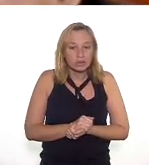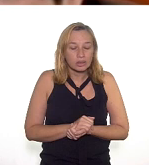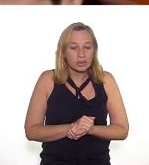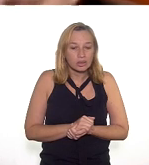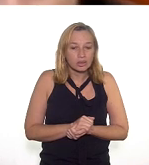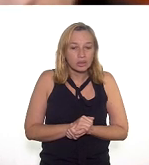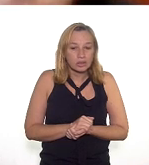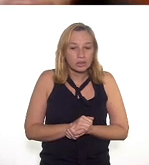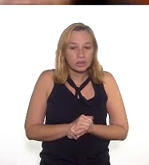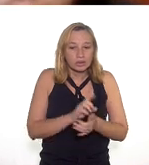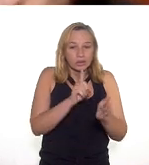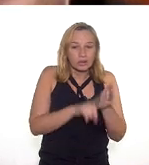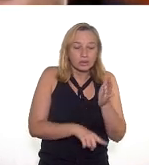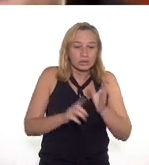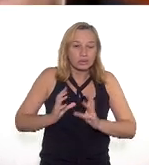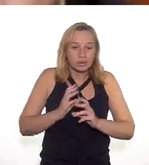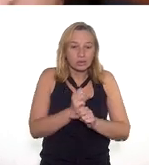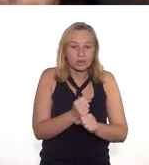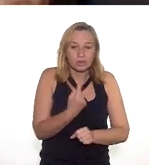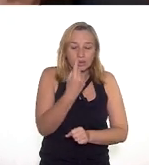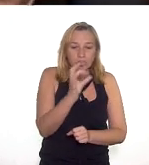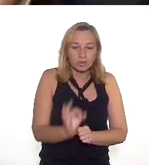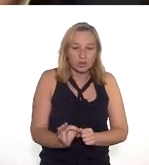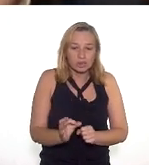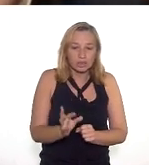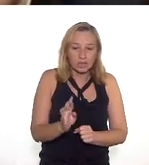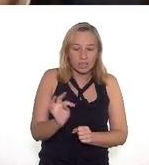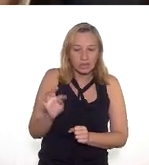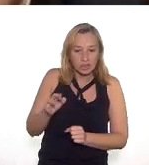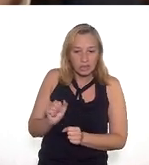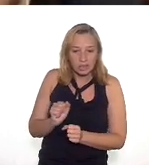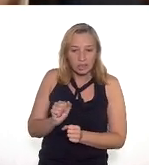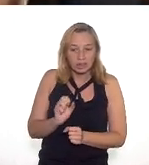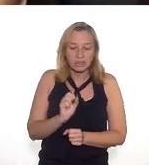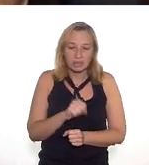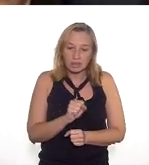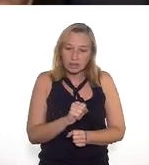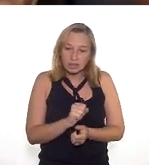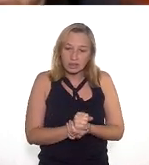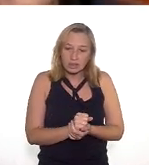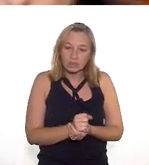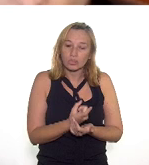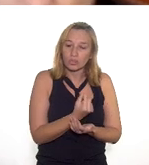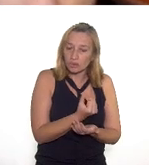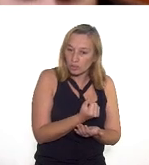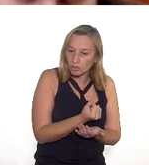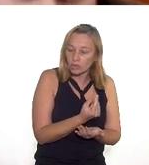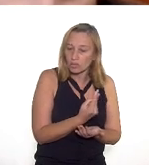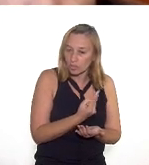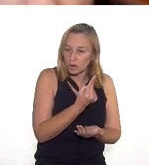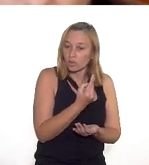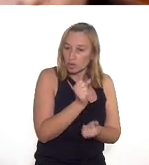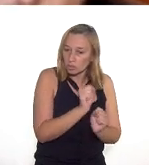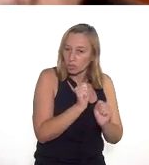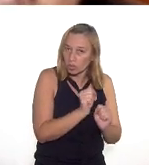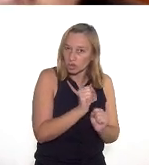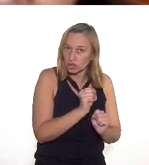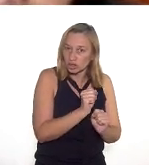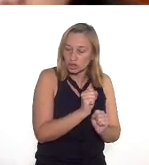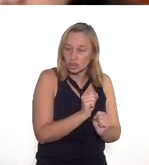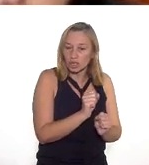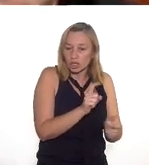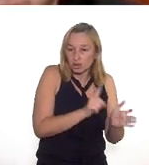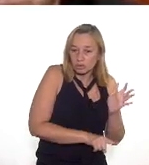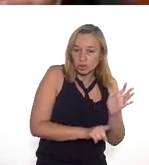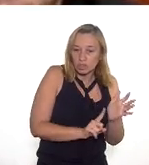É deduzido da base de cálculo 1% da receita, mesmo com o valor que ele pode